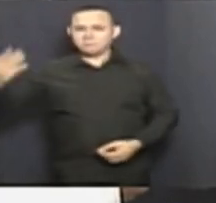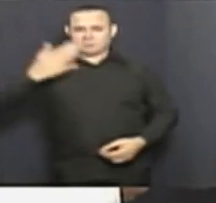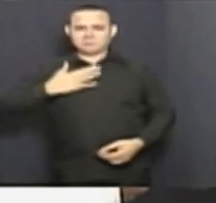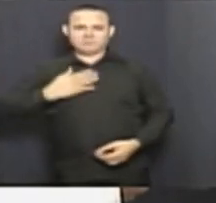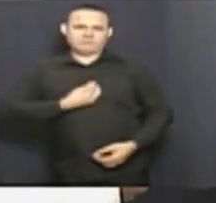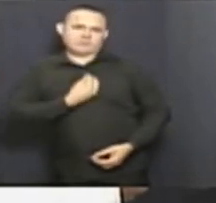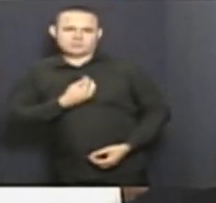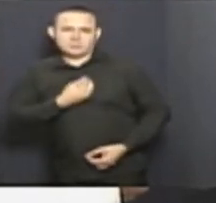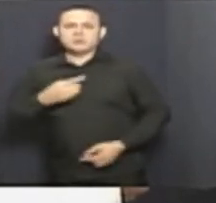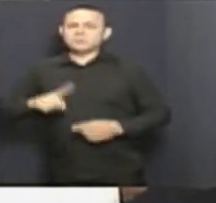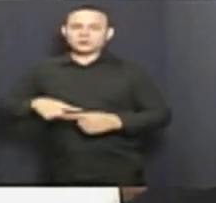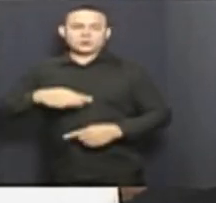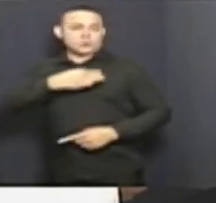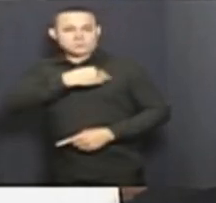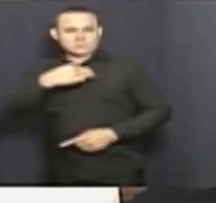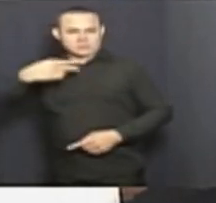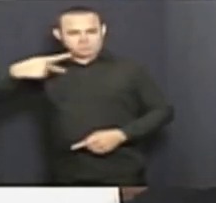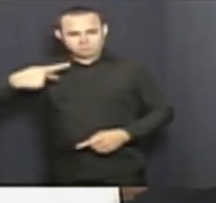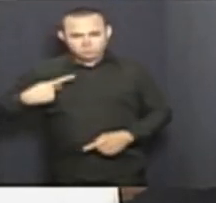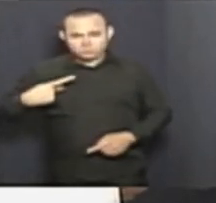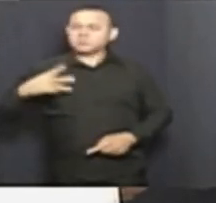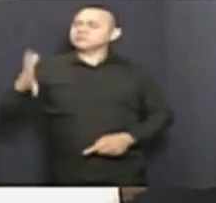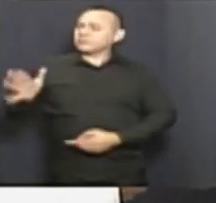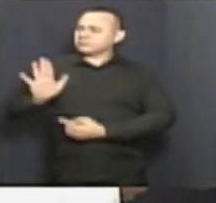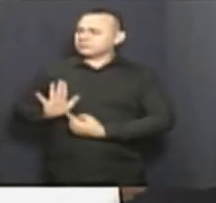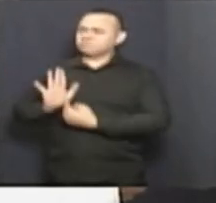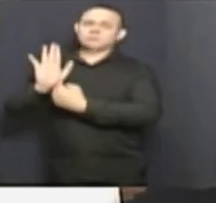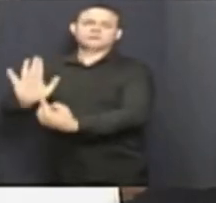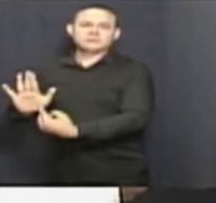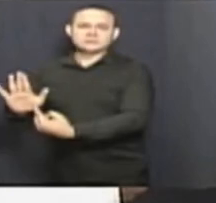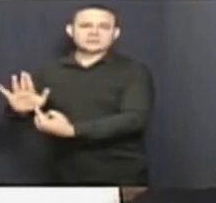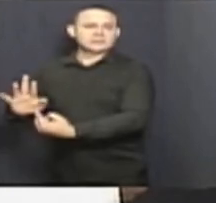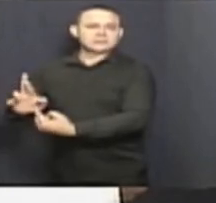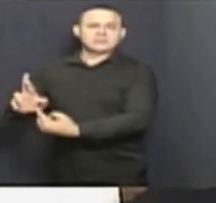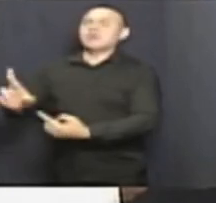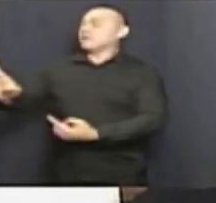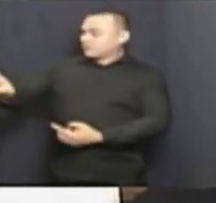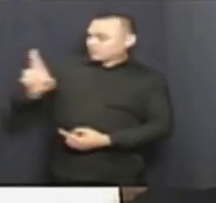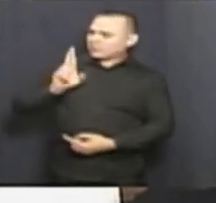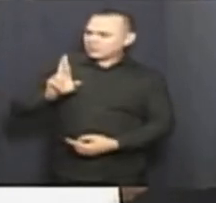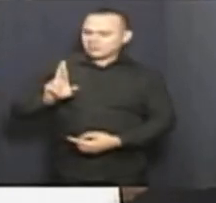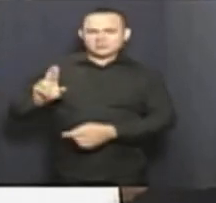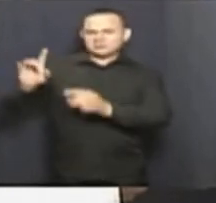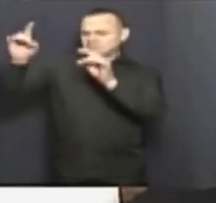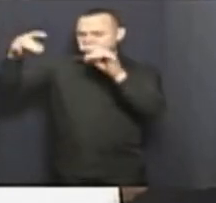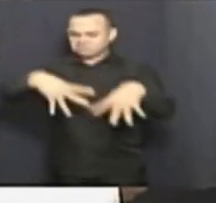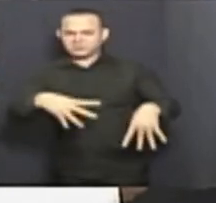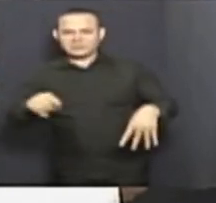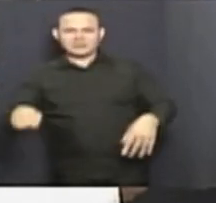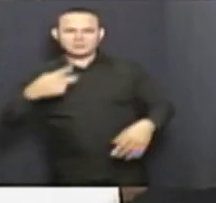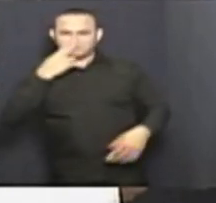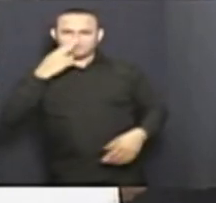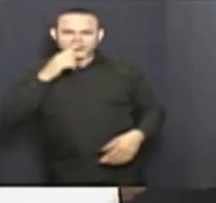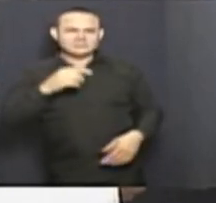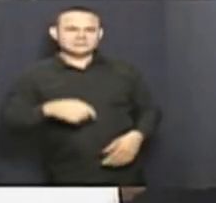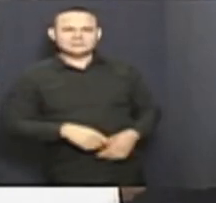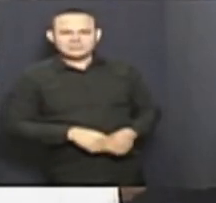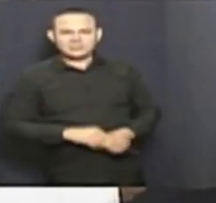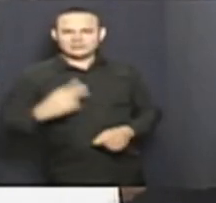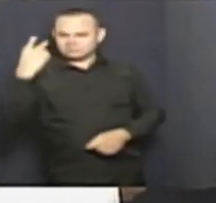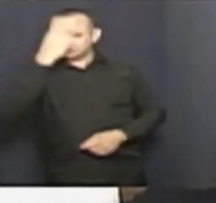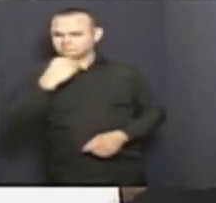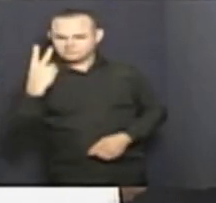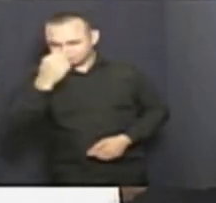público já havia sim se manifestado e recusado aquele engodo que seria tal natal